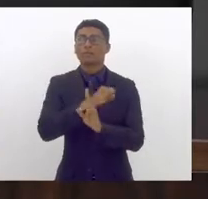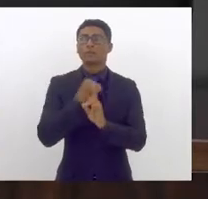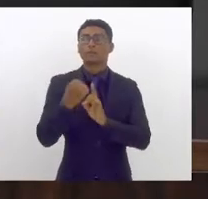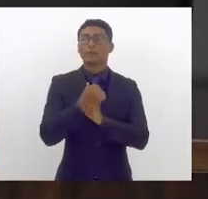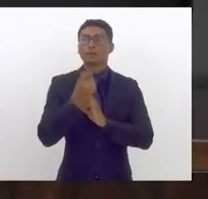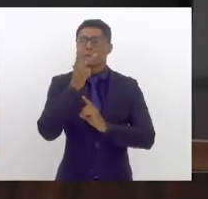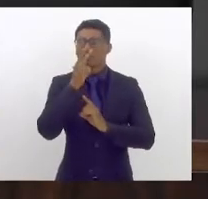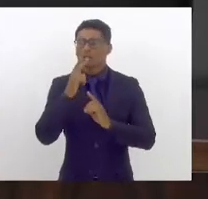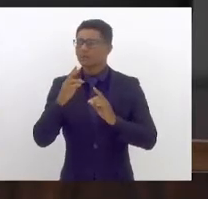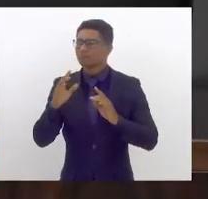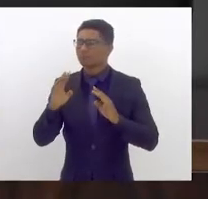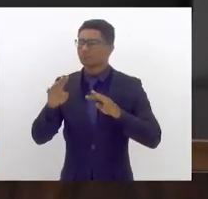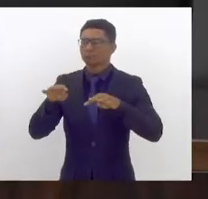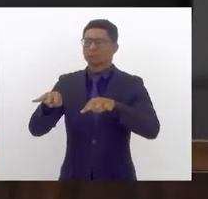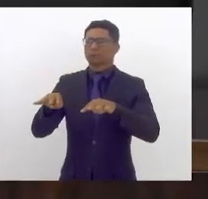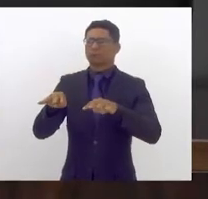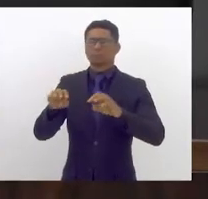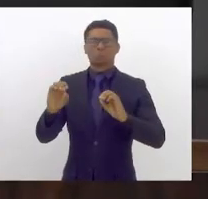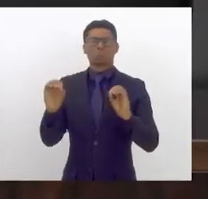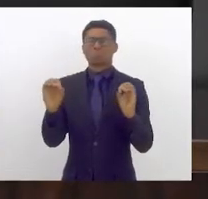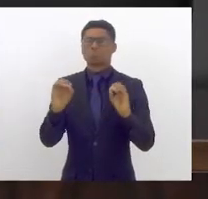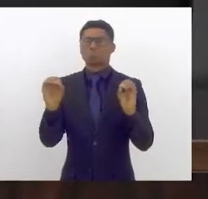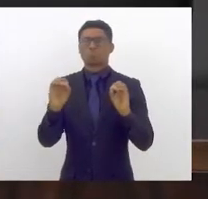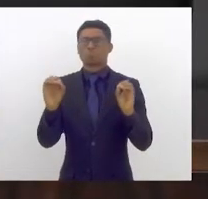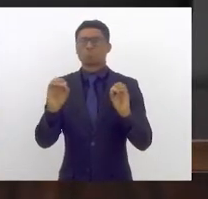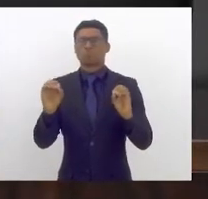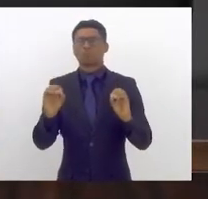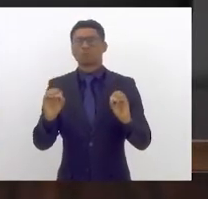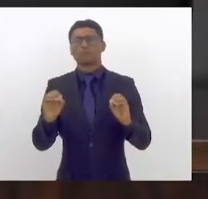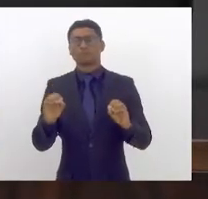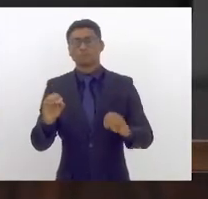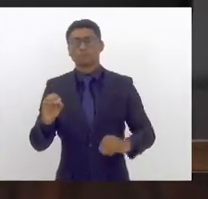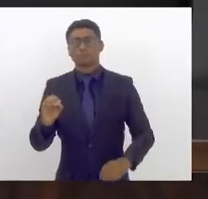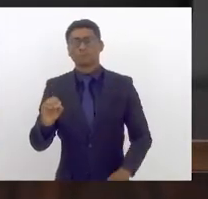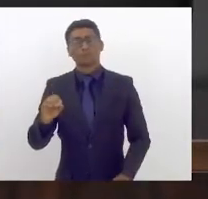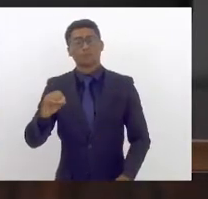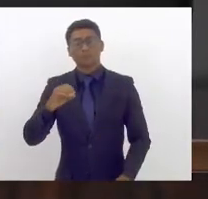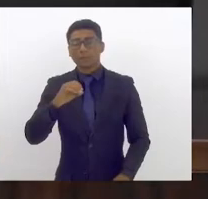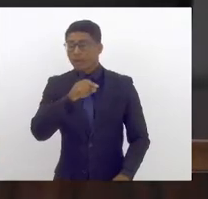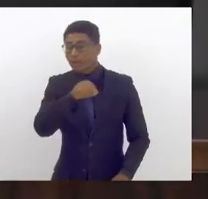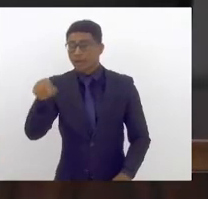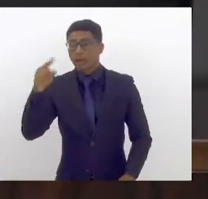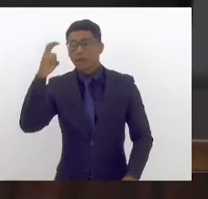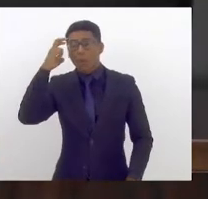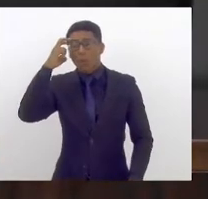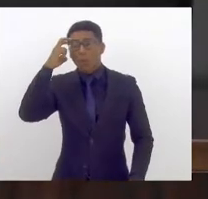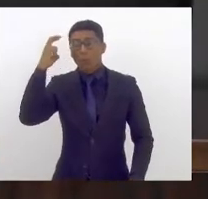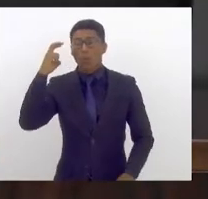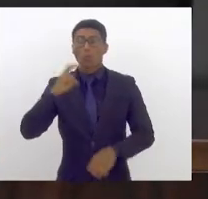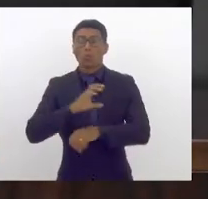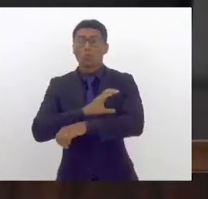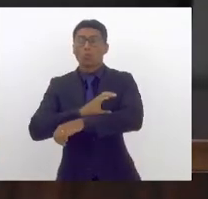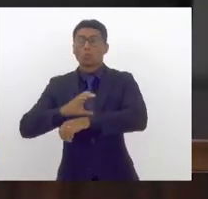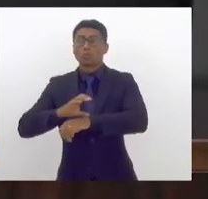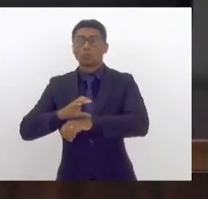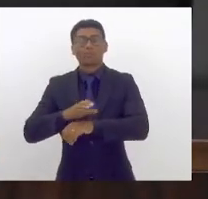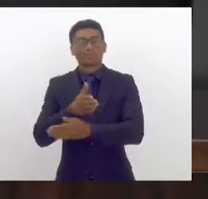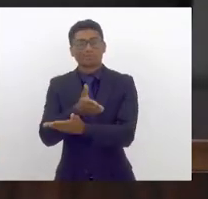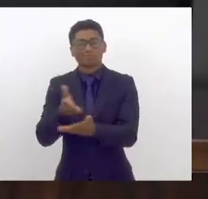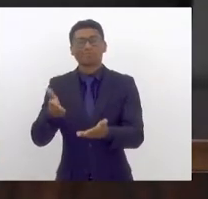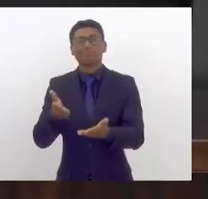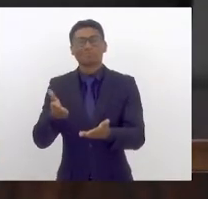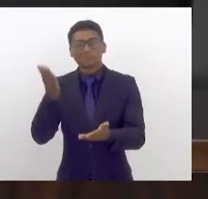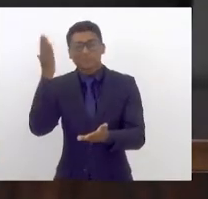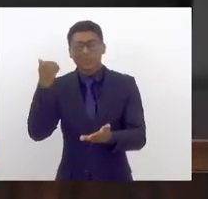sociedade e que traz uma uma cultura latente né é uma coisa que ela sofre na pele